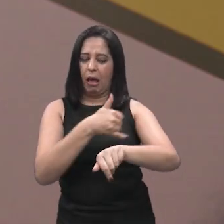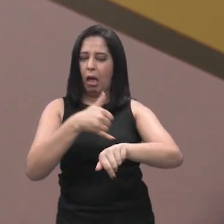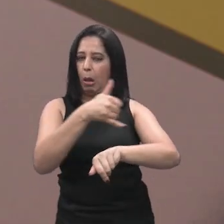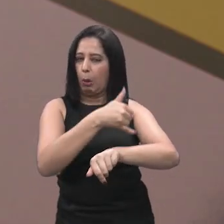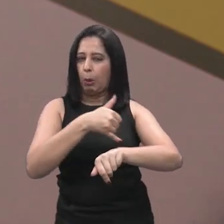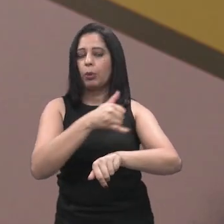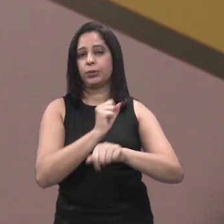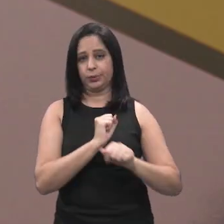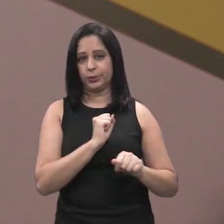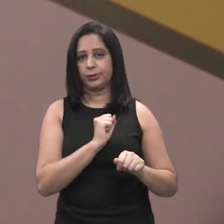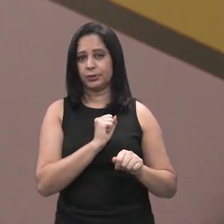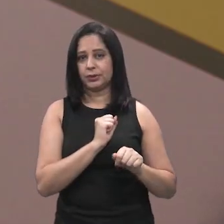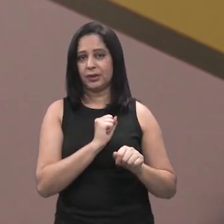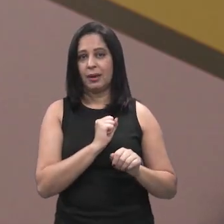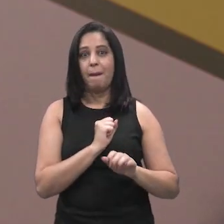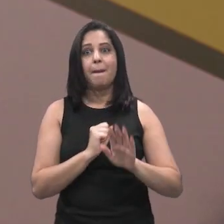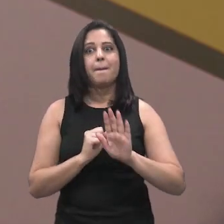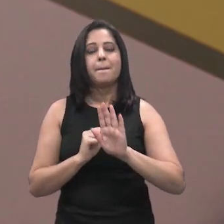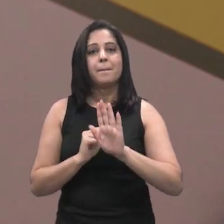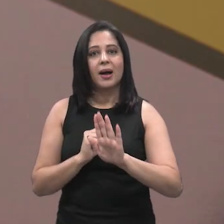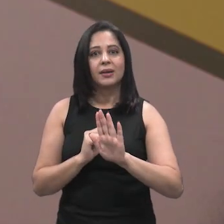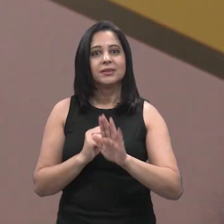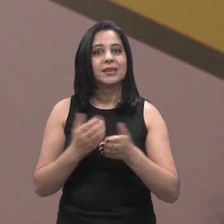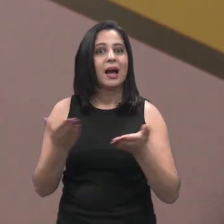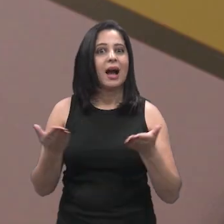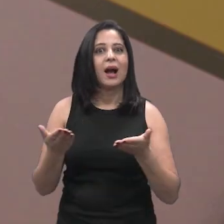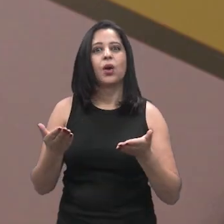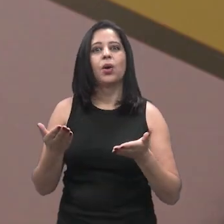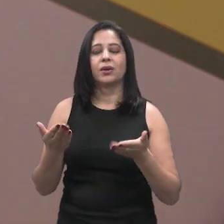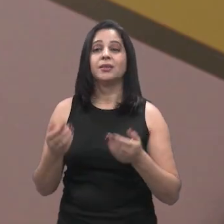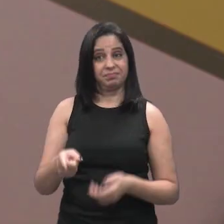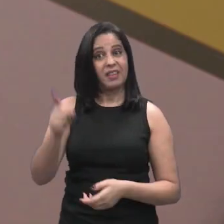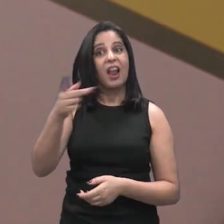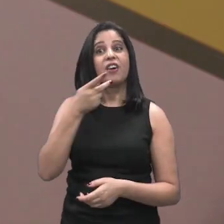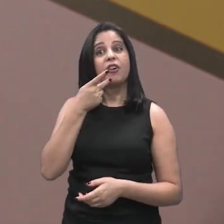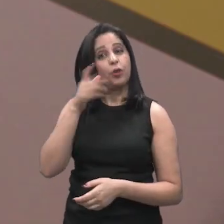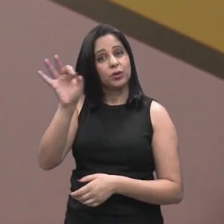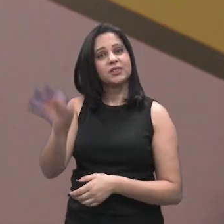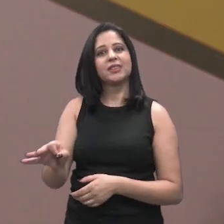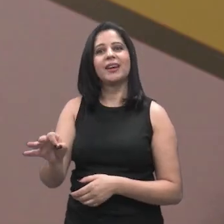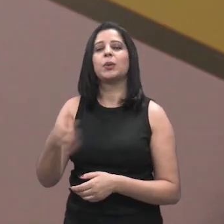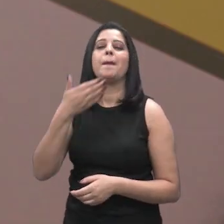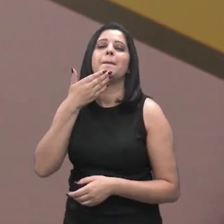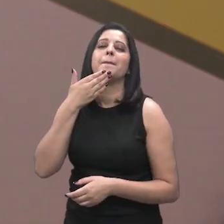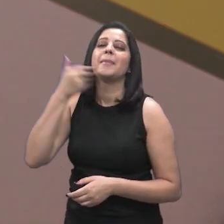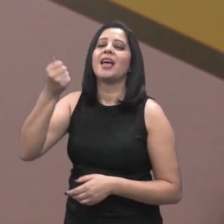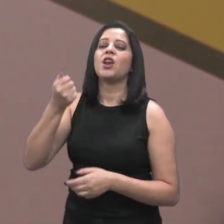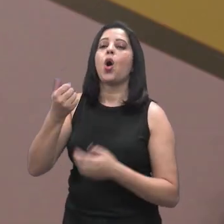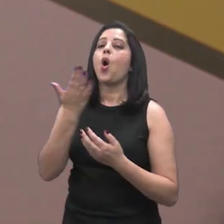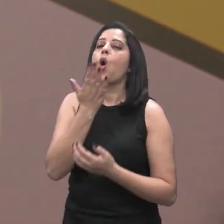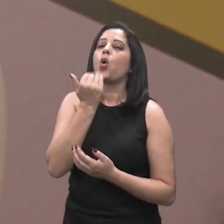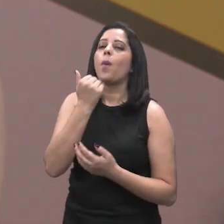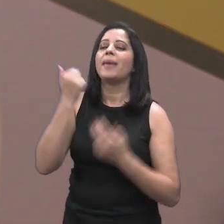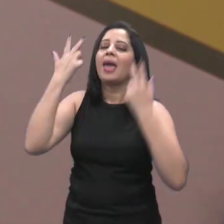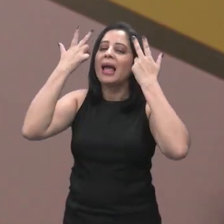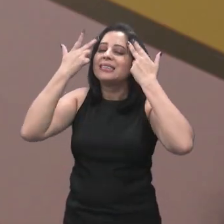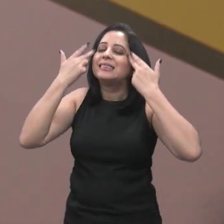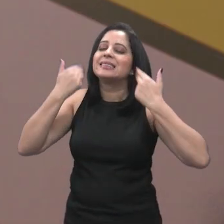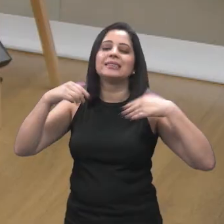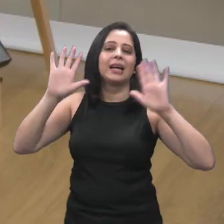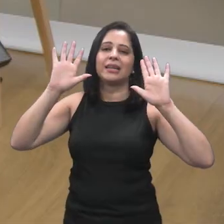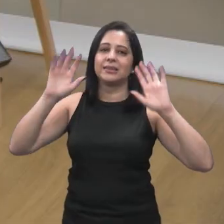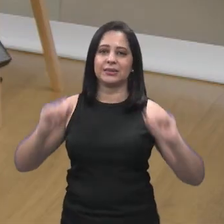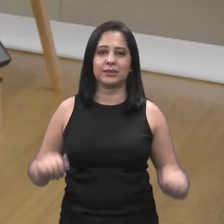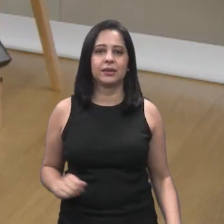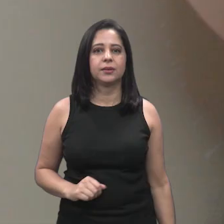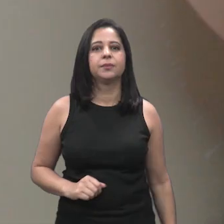gorduras e tudo mais. Mas o ideal seria, igual como ela falou, descascarem alimentos mais naturais possíveis. Sim,